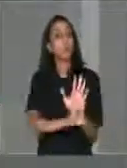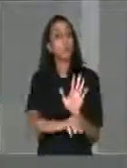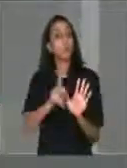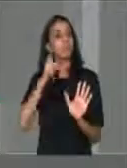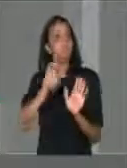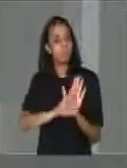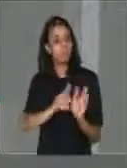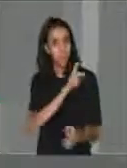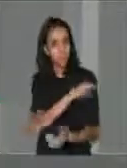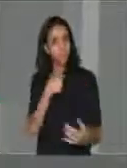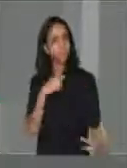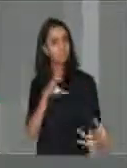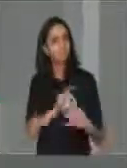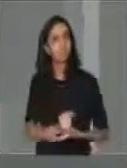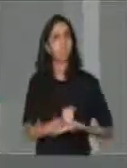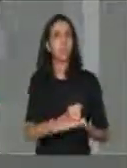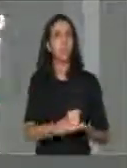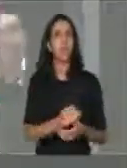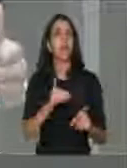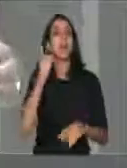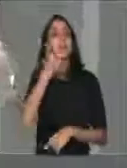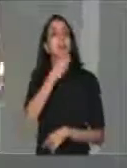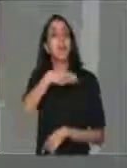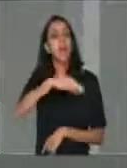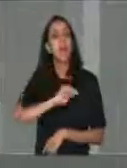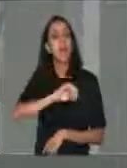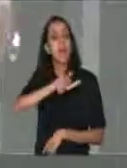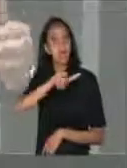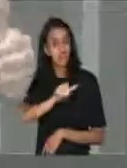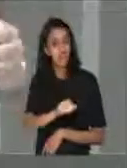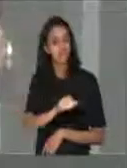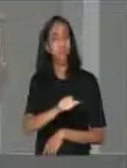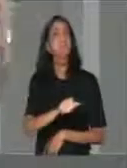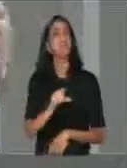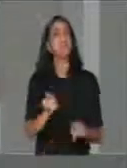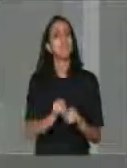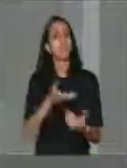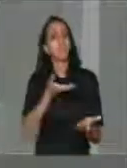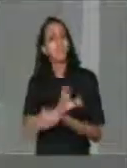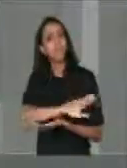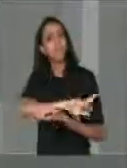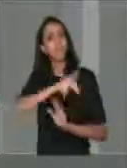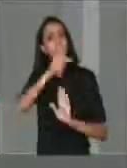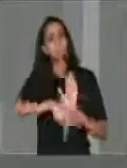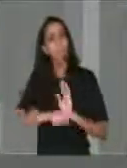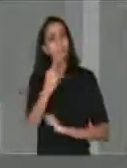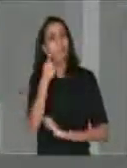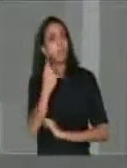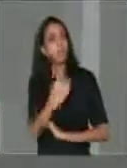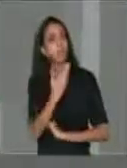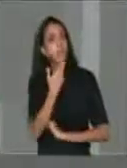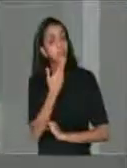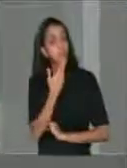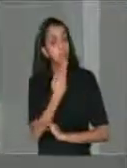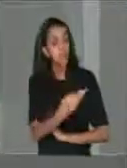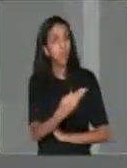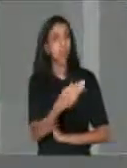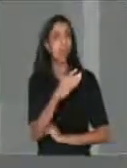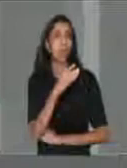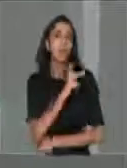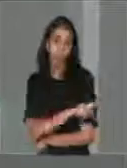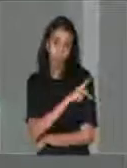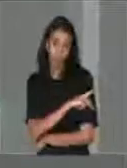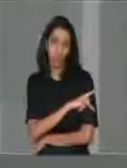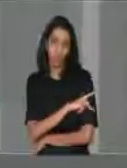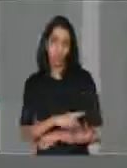casa, para, como disse o deputado Mainha, aprovar urgências e projetos que interessem ao nosso